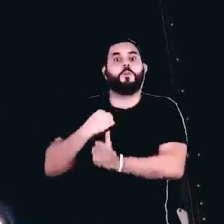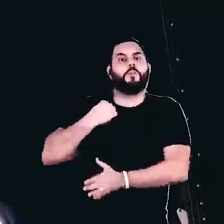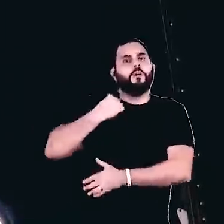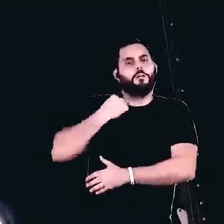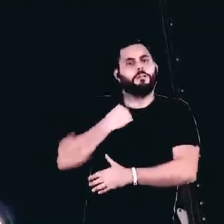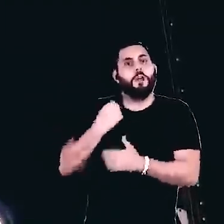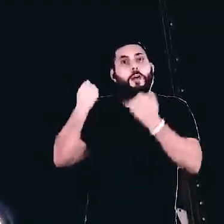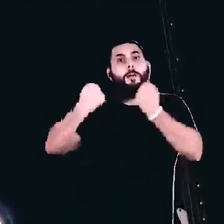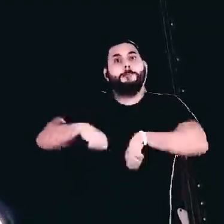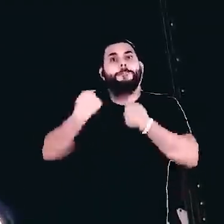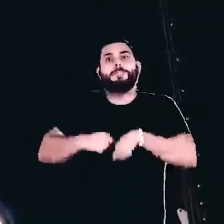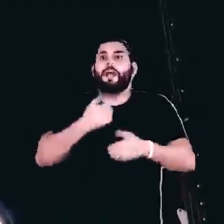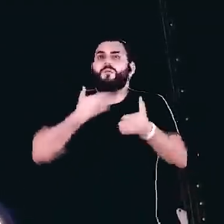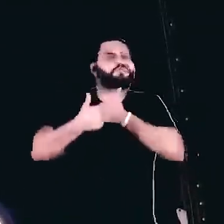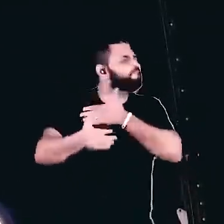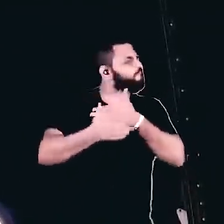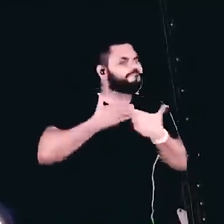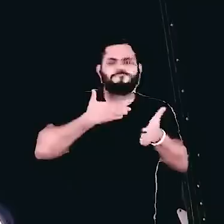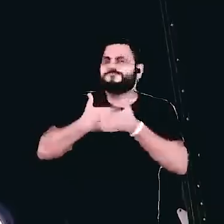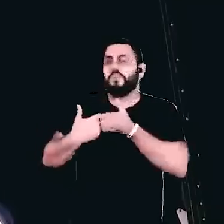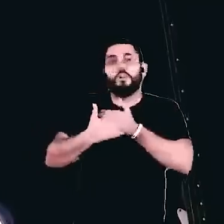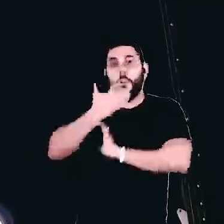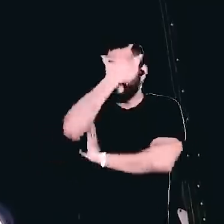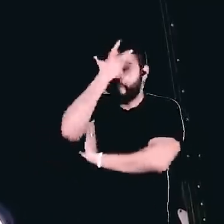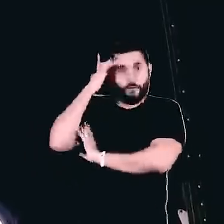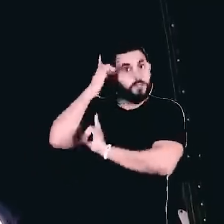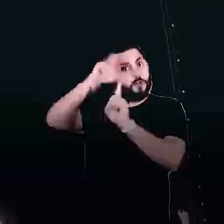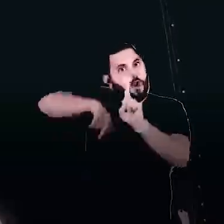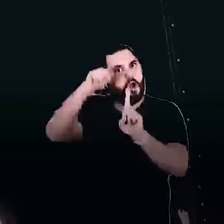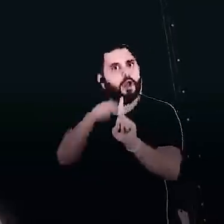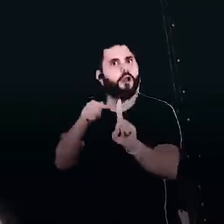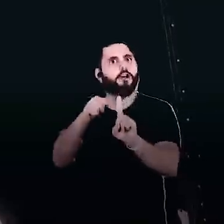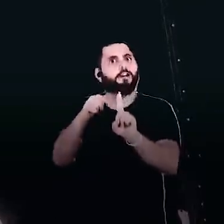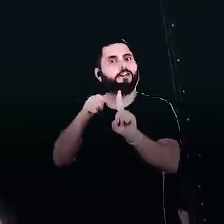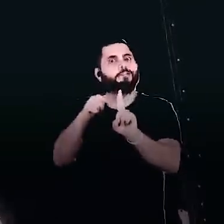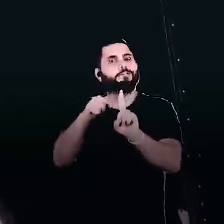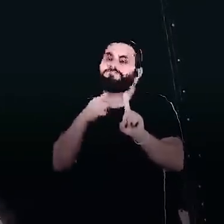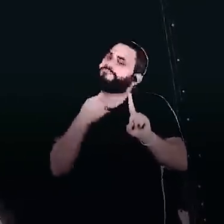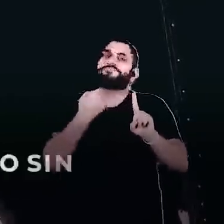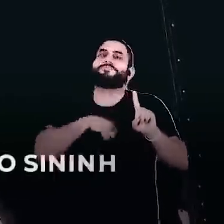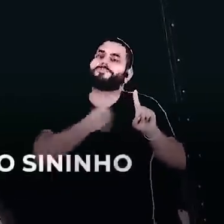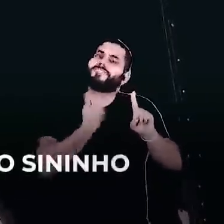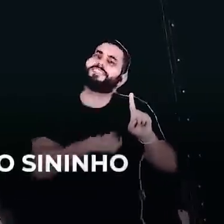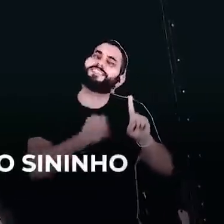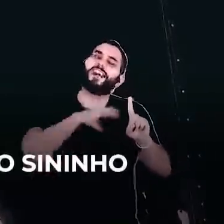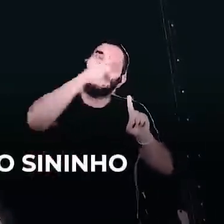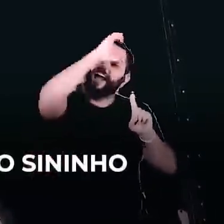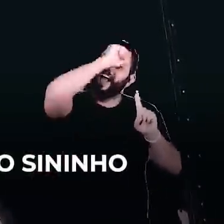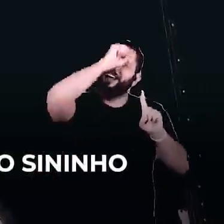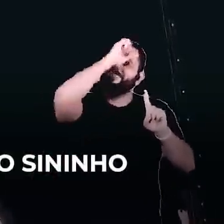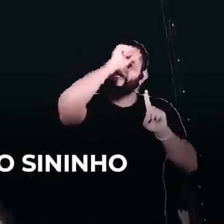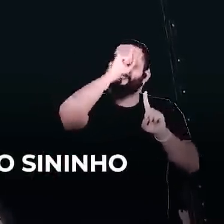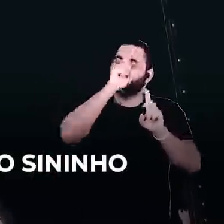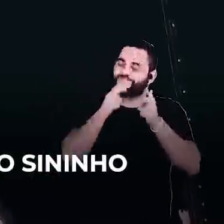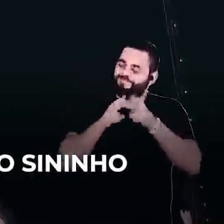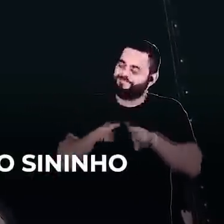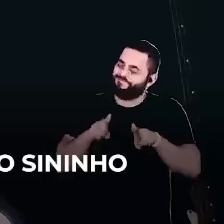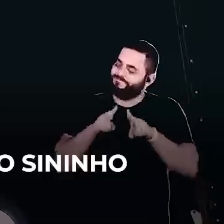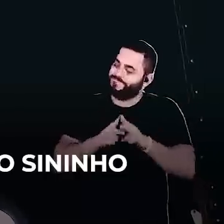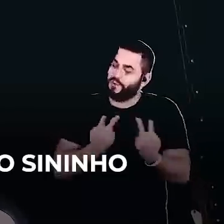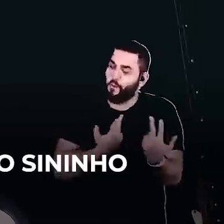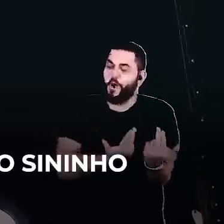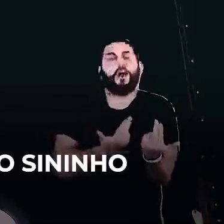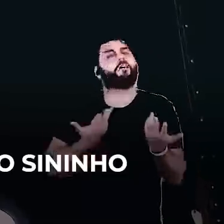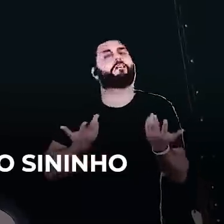voluntariado, seja qualquer pessoa, foi gente, a gente precisa aprender a ser humilde.